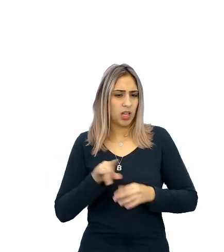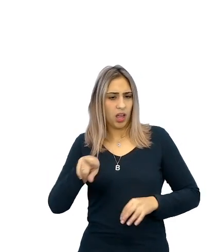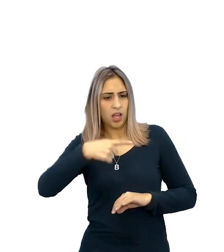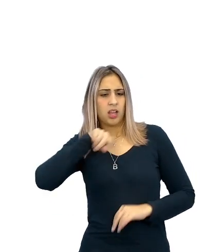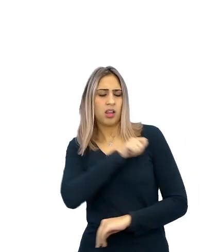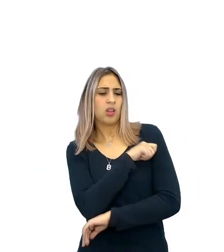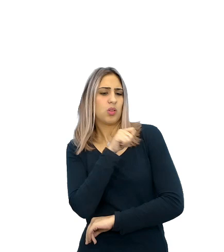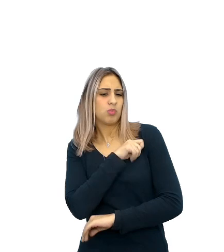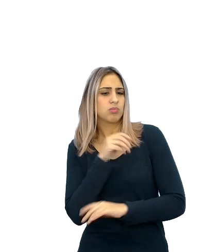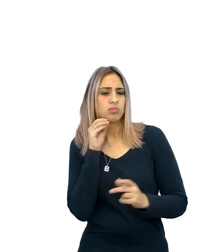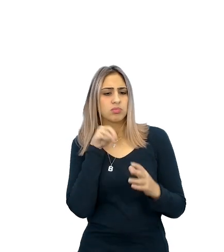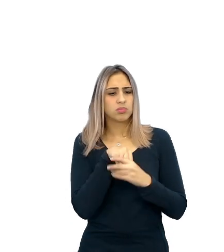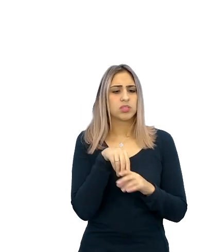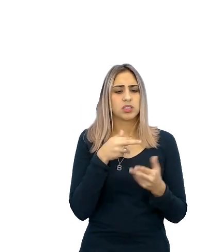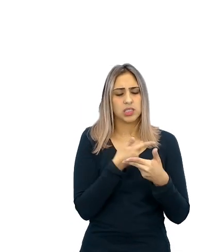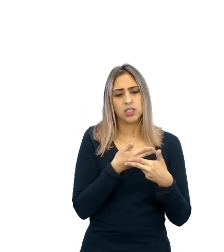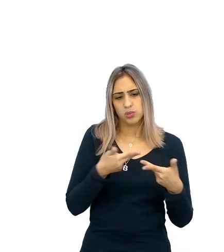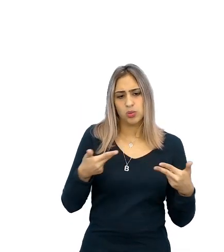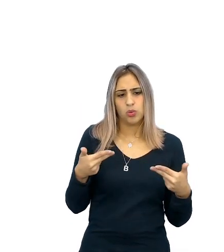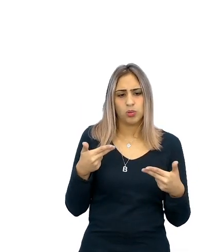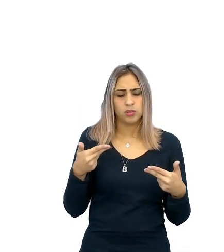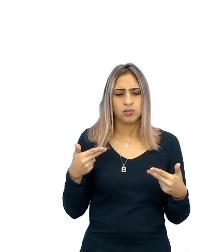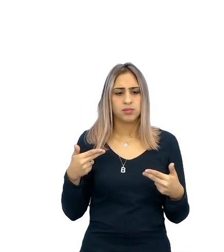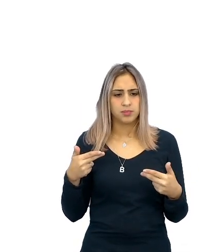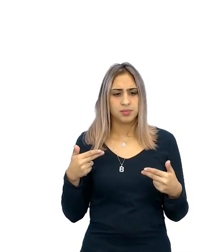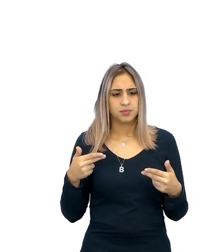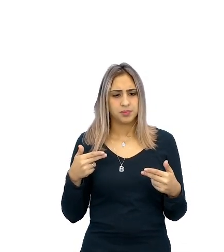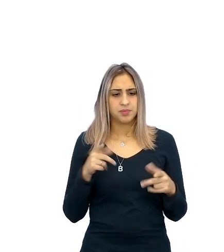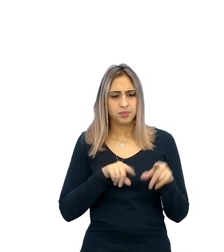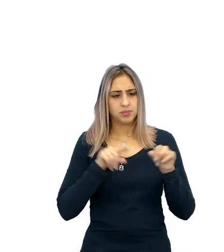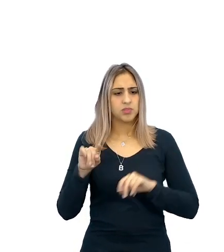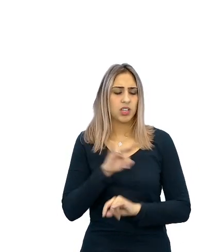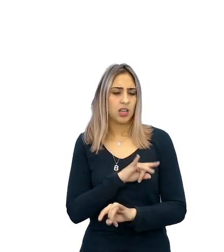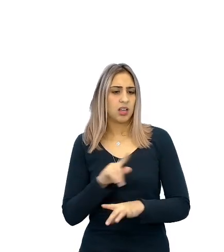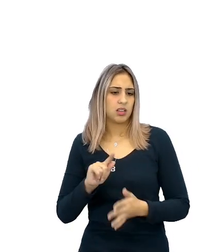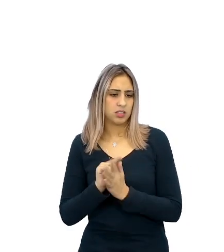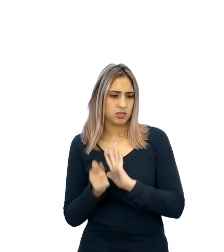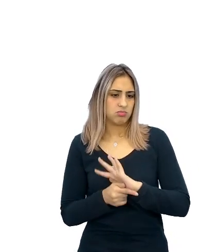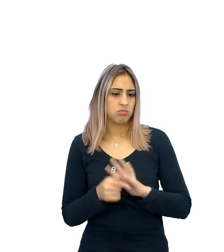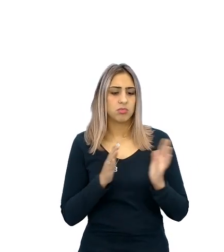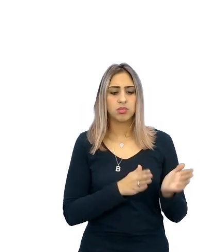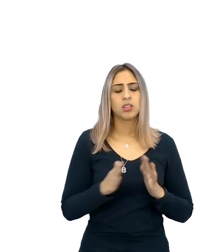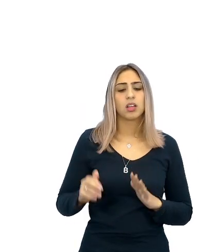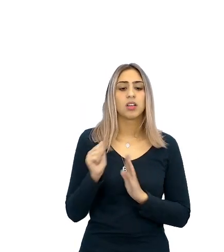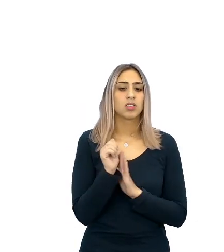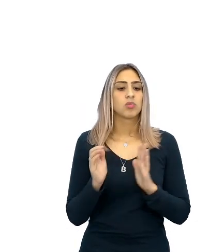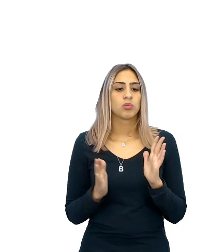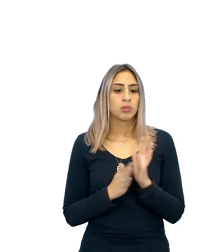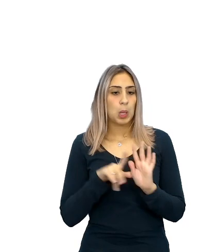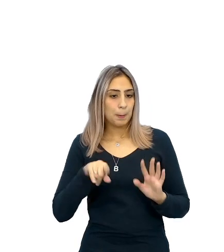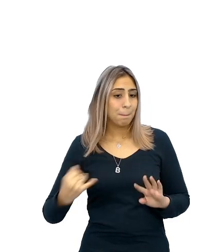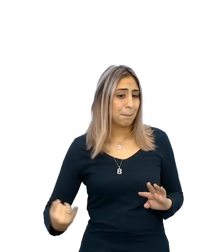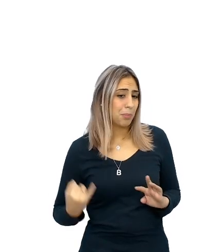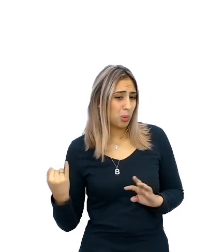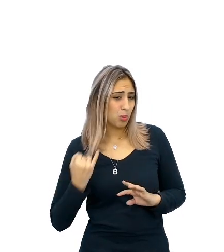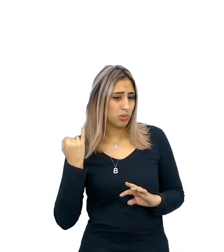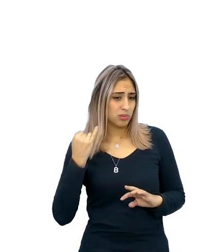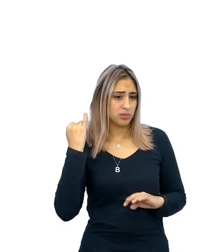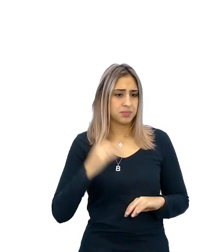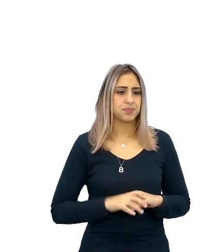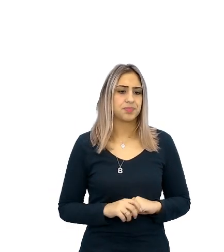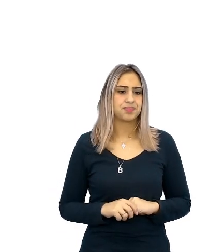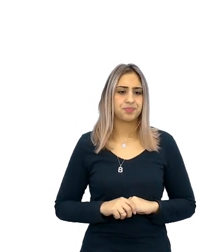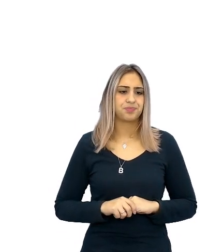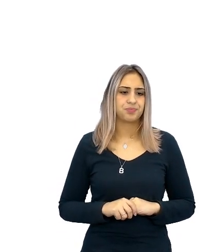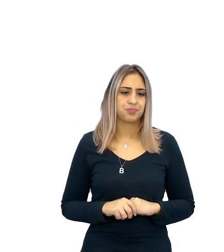estudantes apropriarem-se dos elementos constitutivos de cada gênero. A sequência de atividades, ela é fundamental, segundo